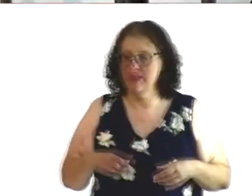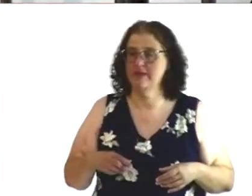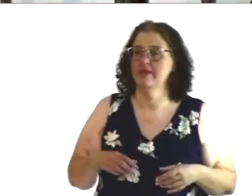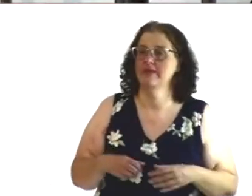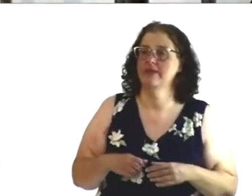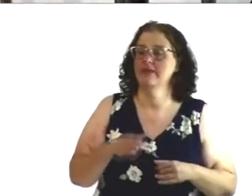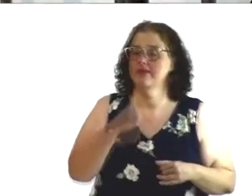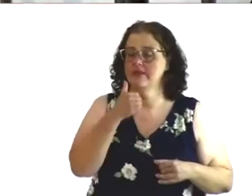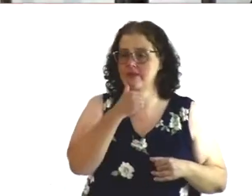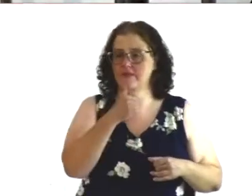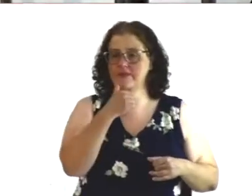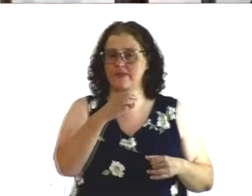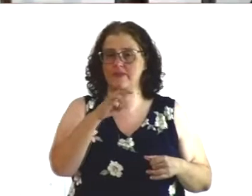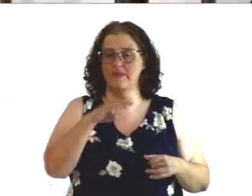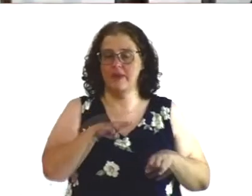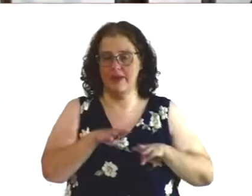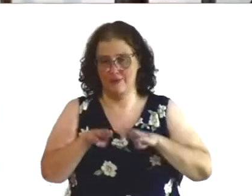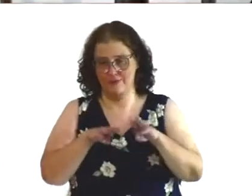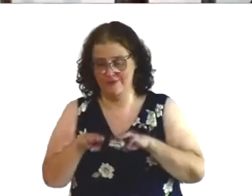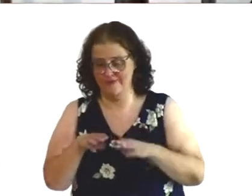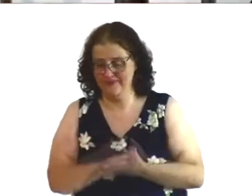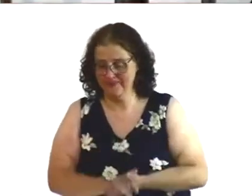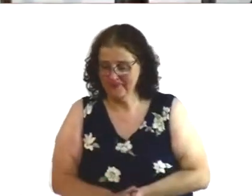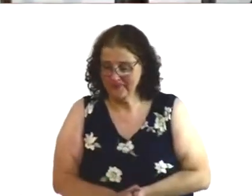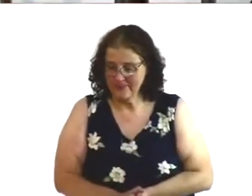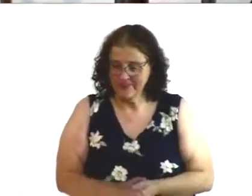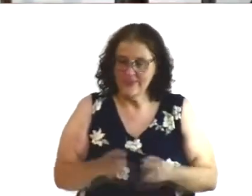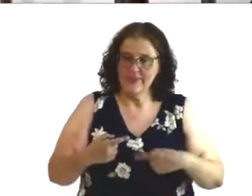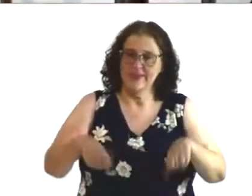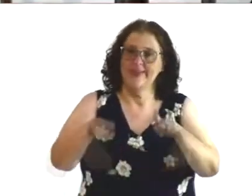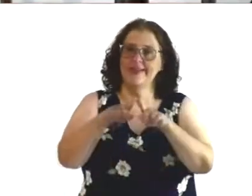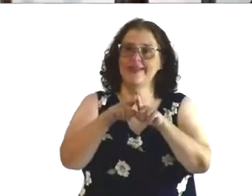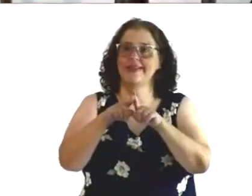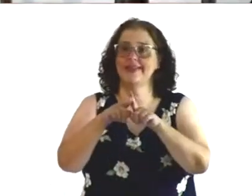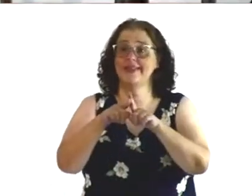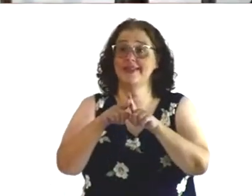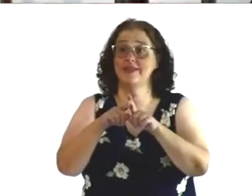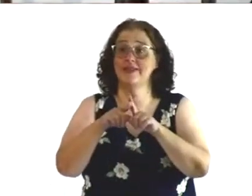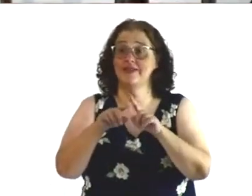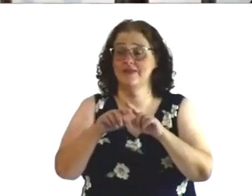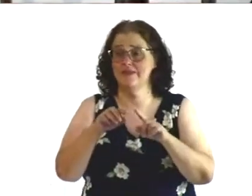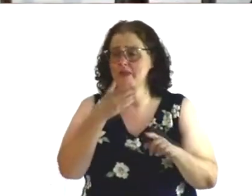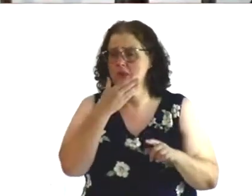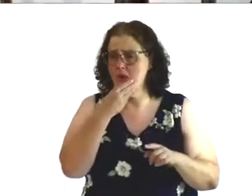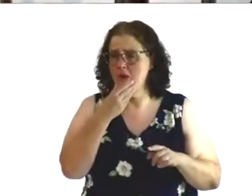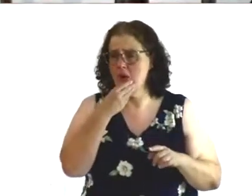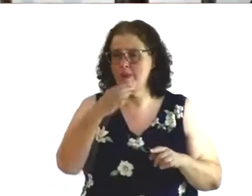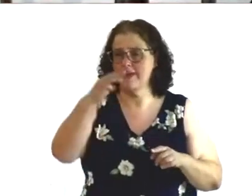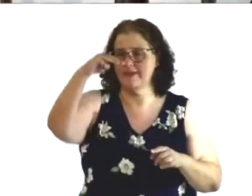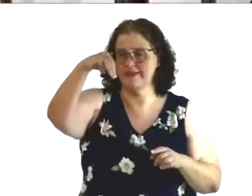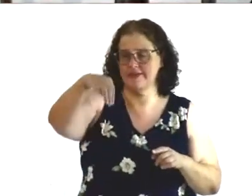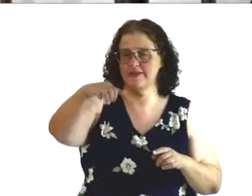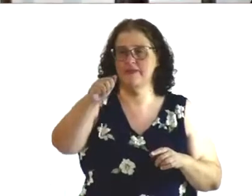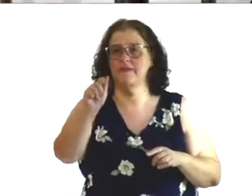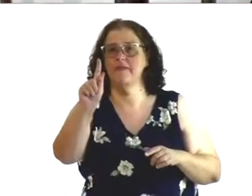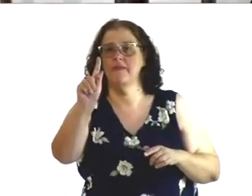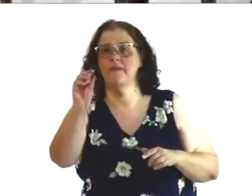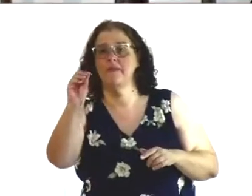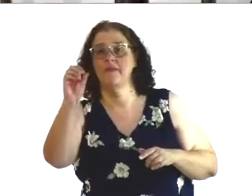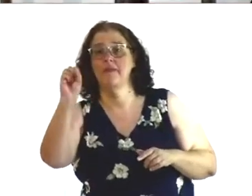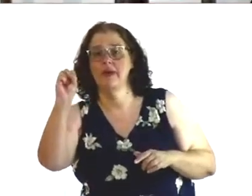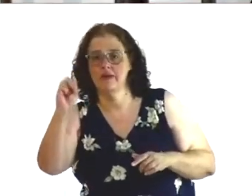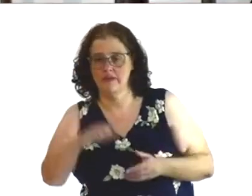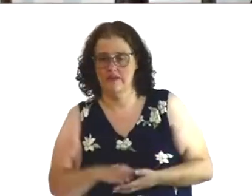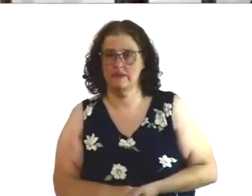magos. Então, provavelmente eles eram magos mesmo. Esta é uma época